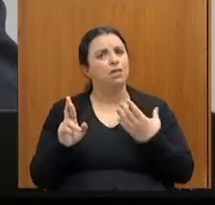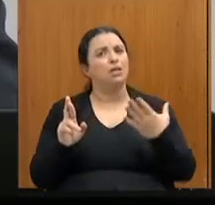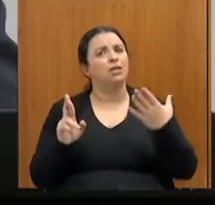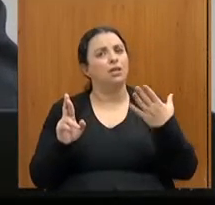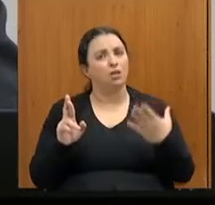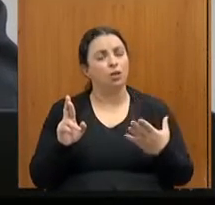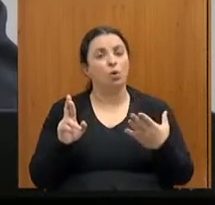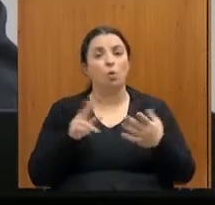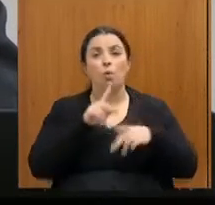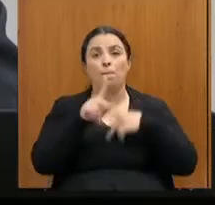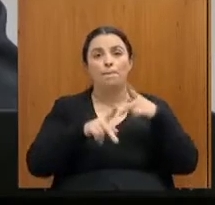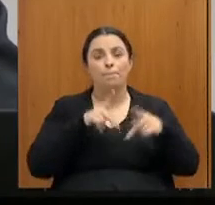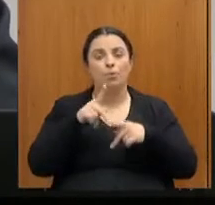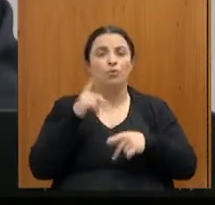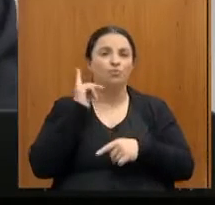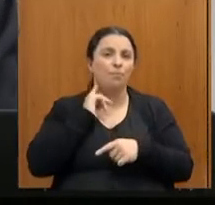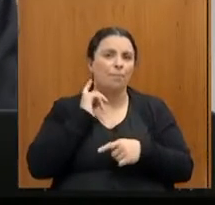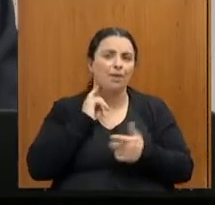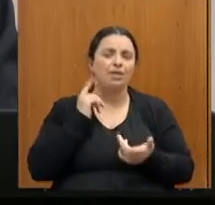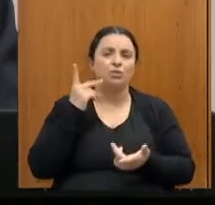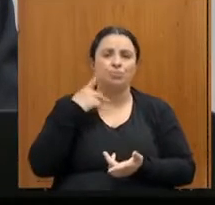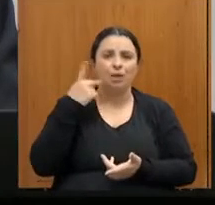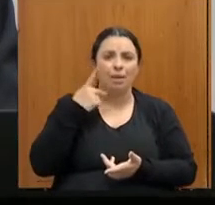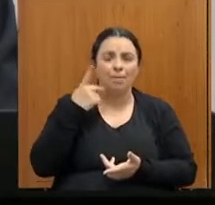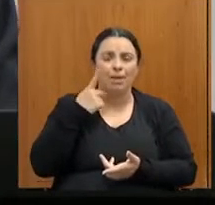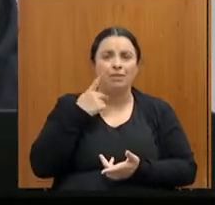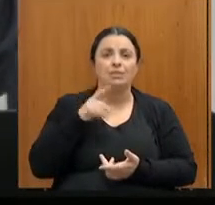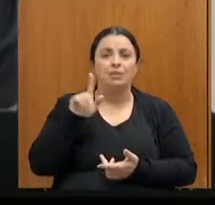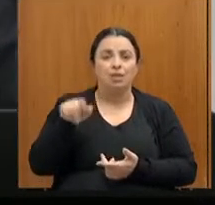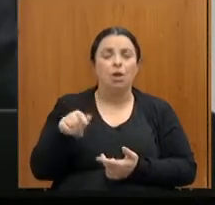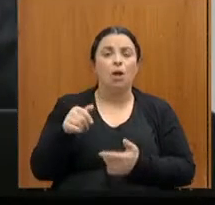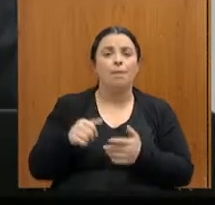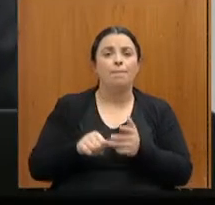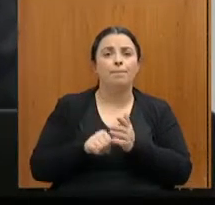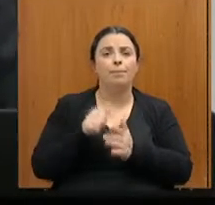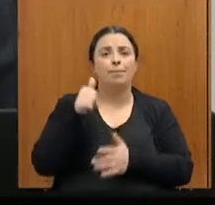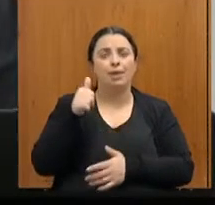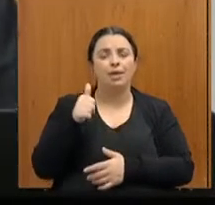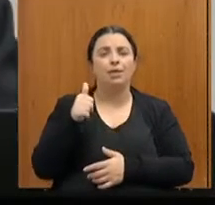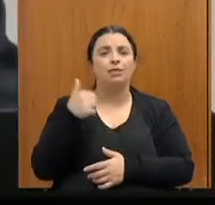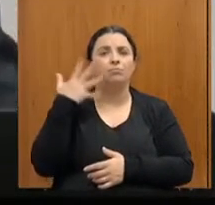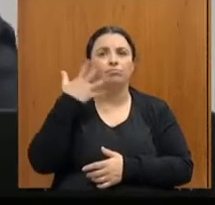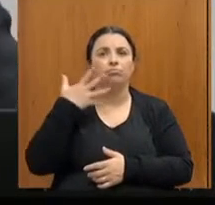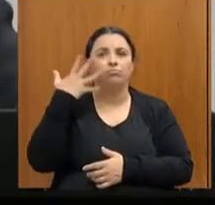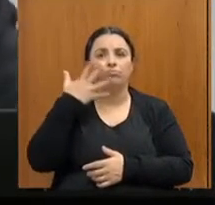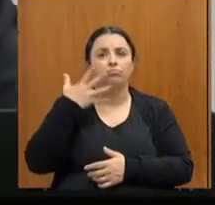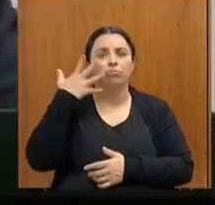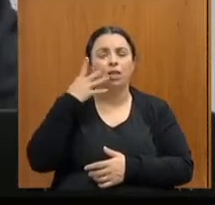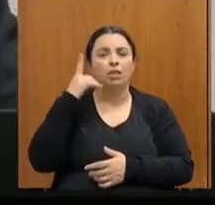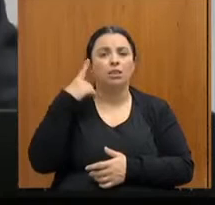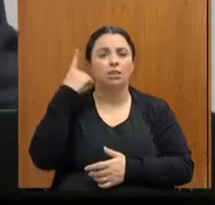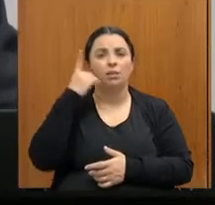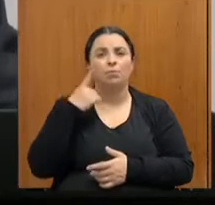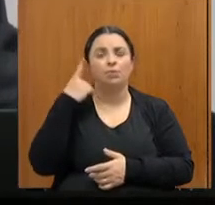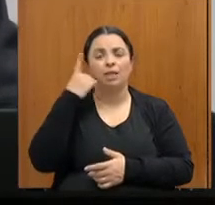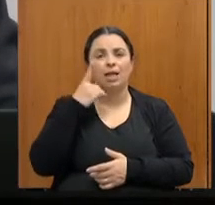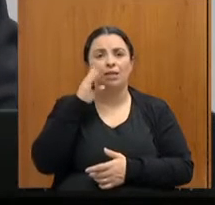o nosso povo Mineiro e o Parlamento portanto passo a palavra a nossa querida deputada